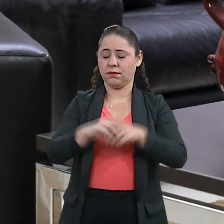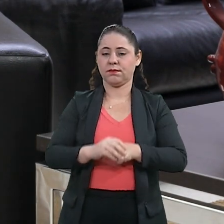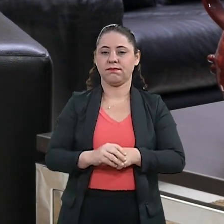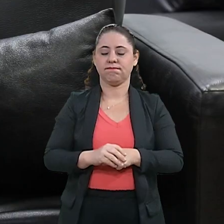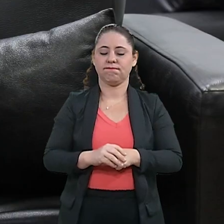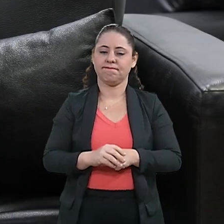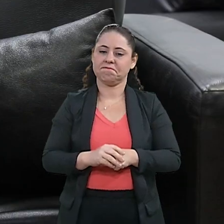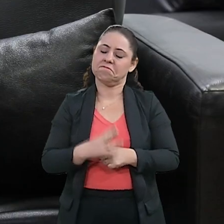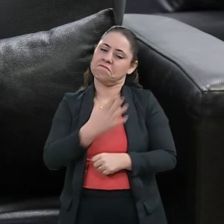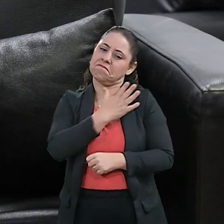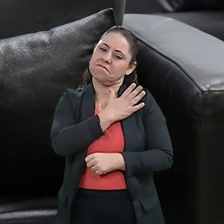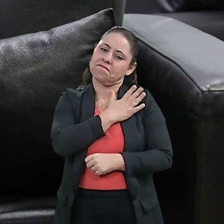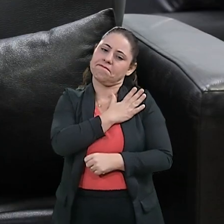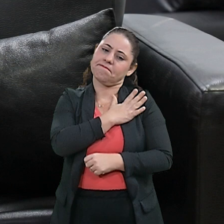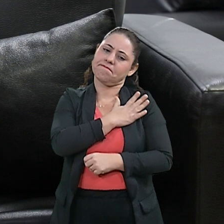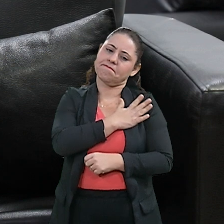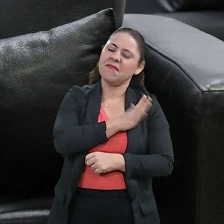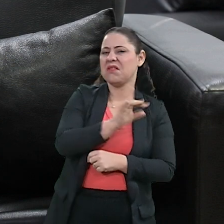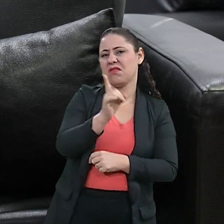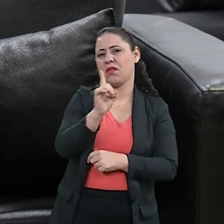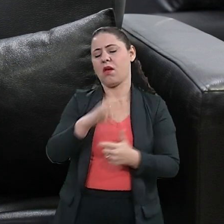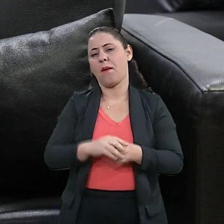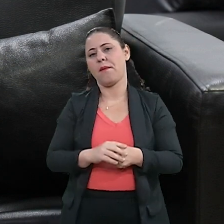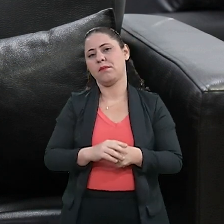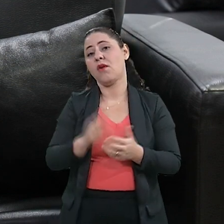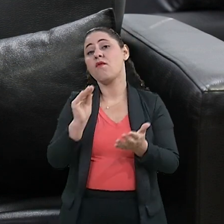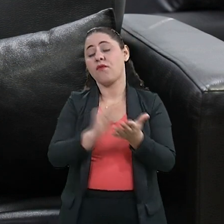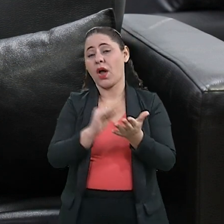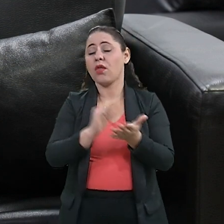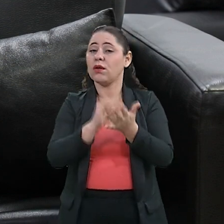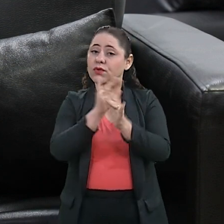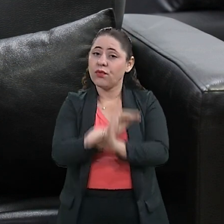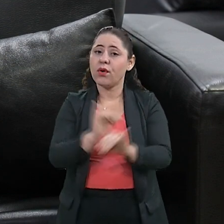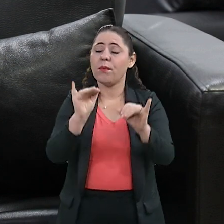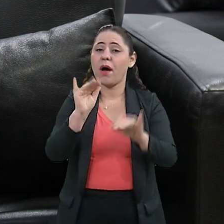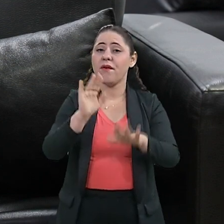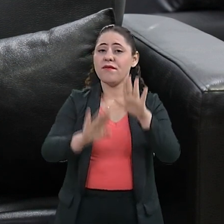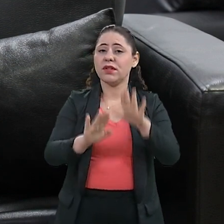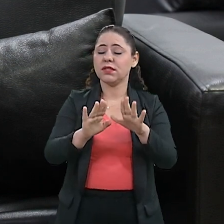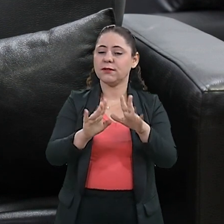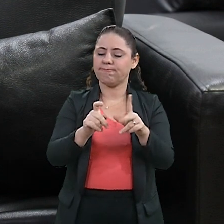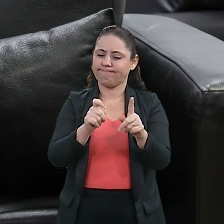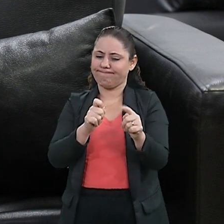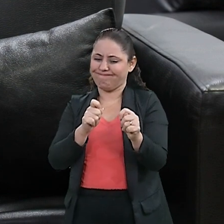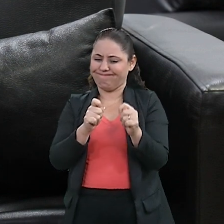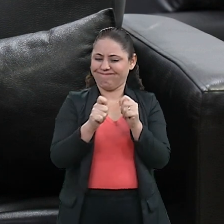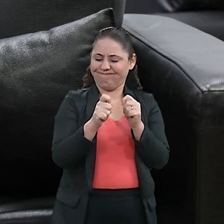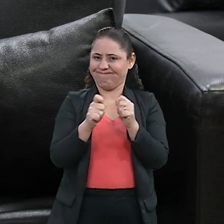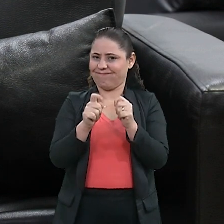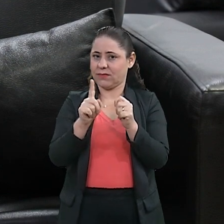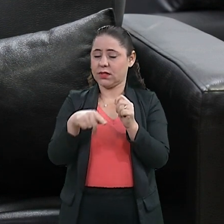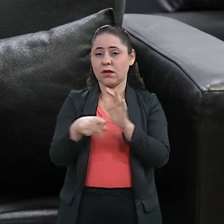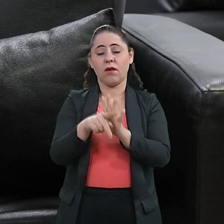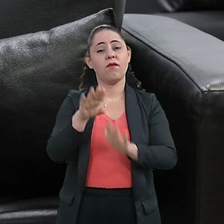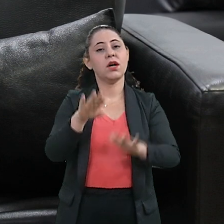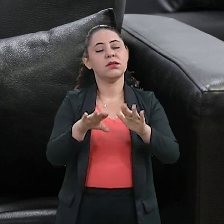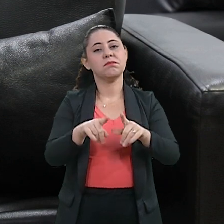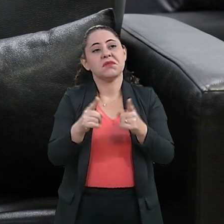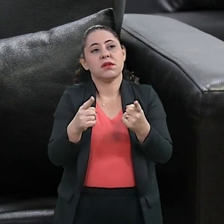né? Eu acho que preconceito não, mas existe um pouco de desinformação ou talvez um pouco de